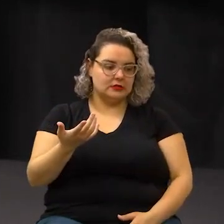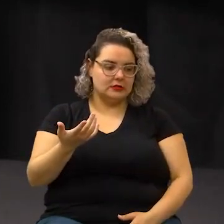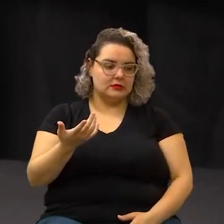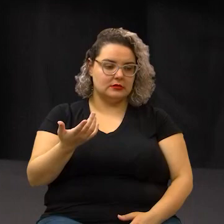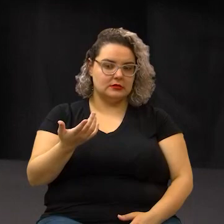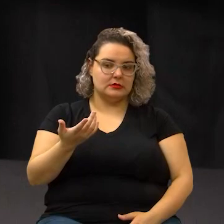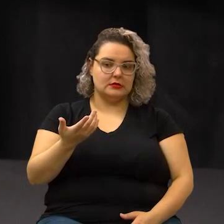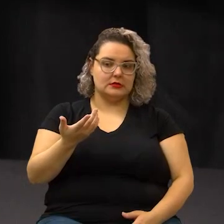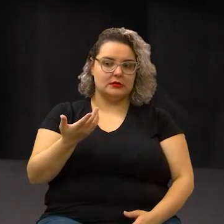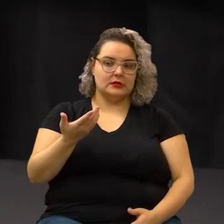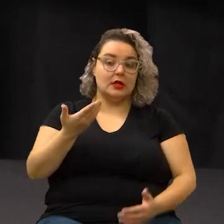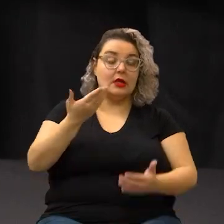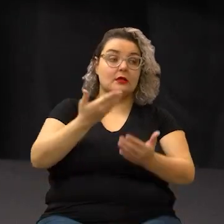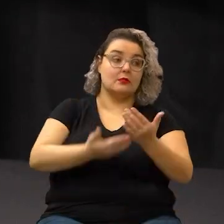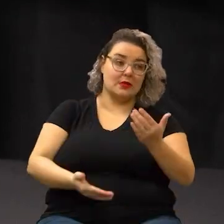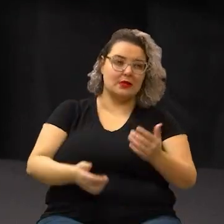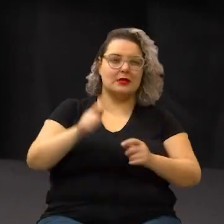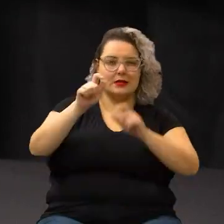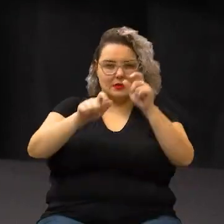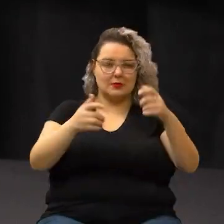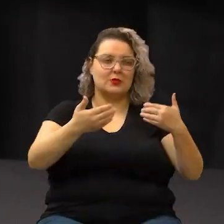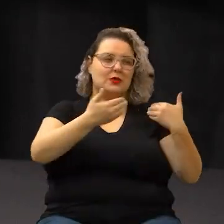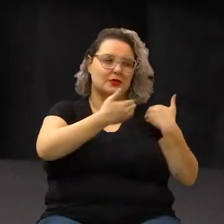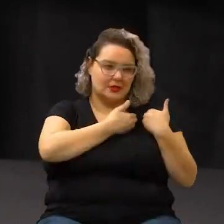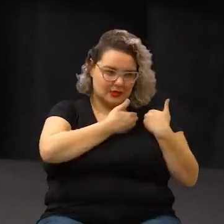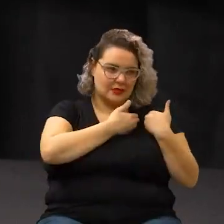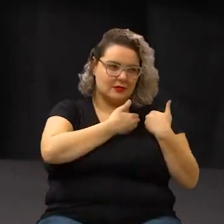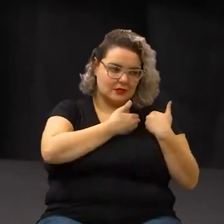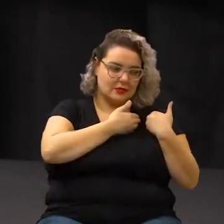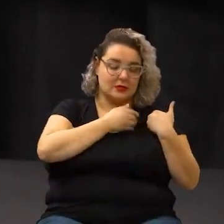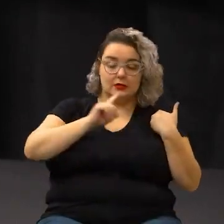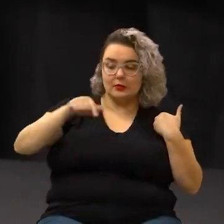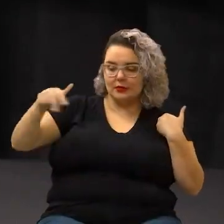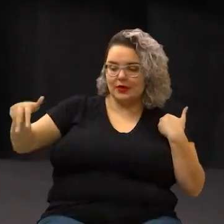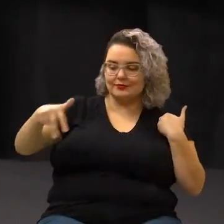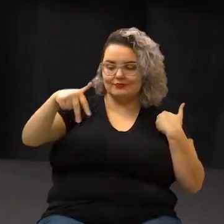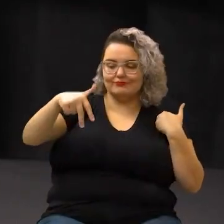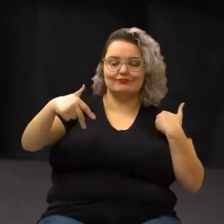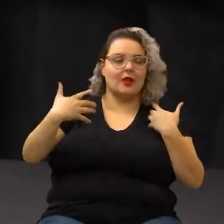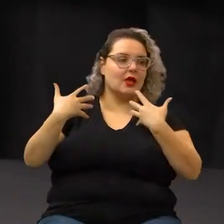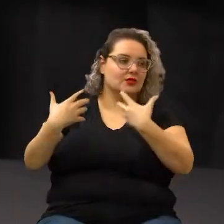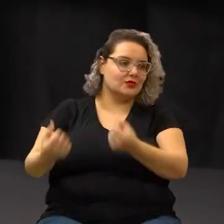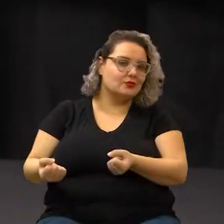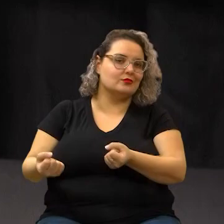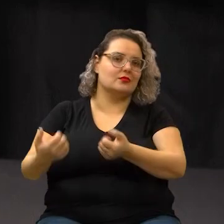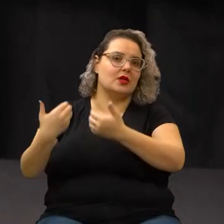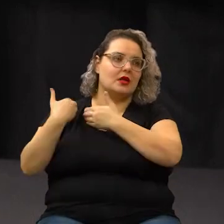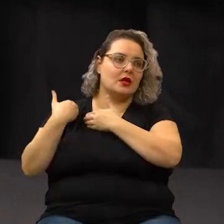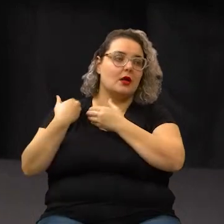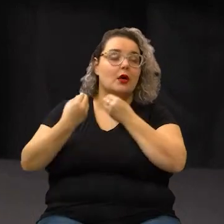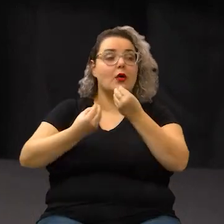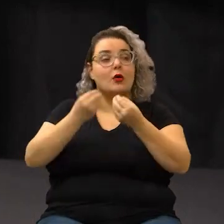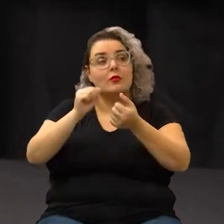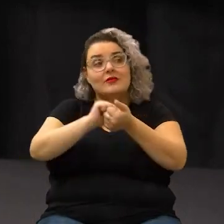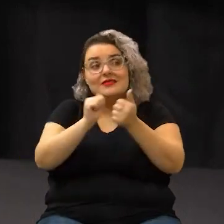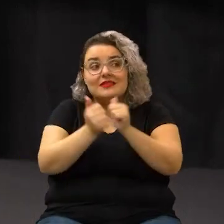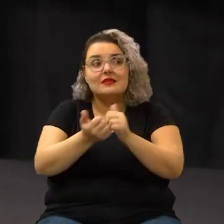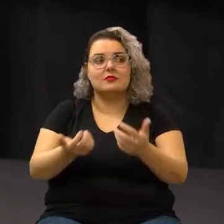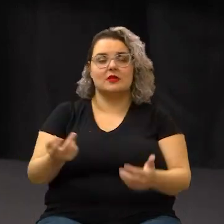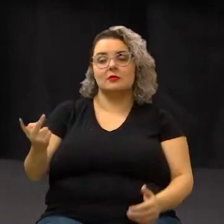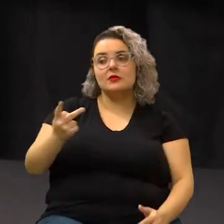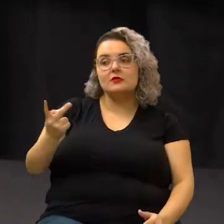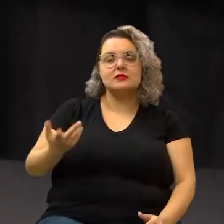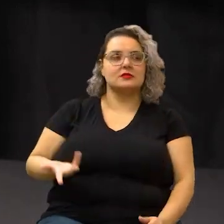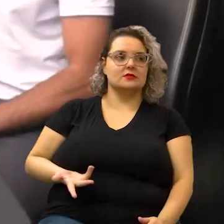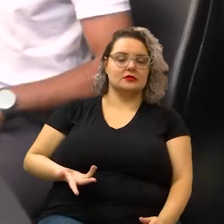em perder aquele que é responsável por nós e a outra pessoa assumir, como que foi para vocês se